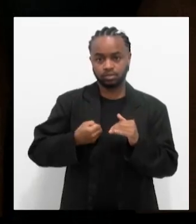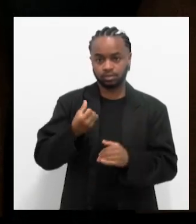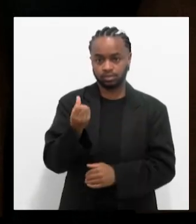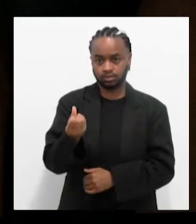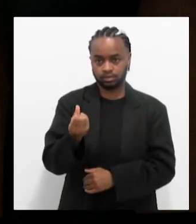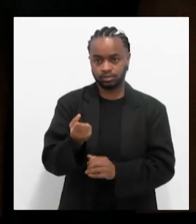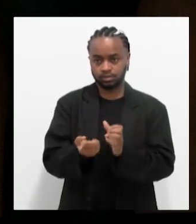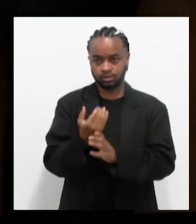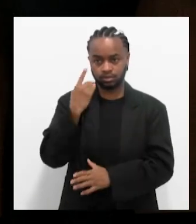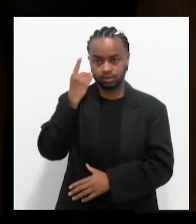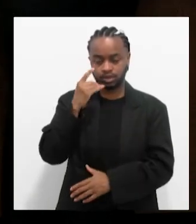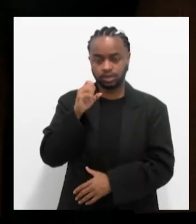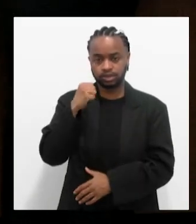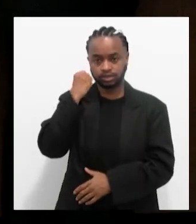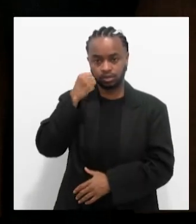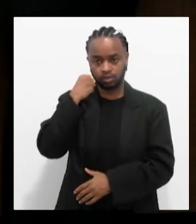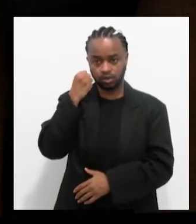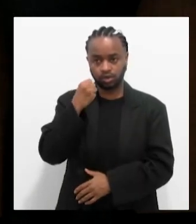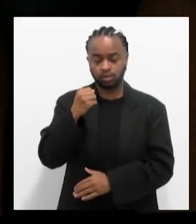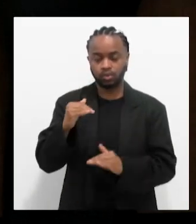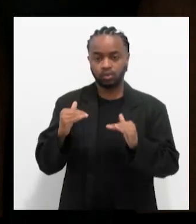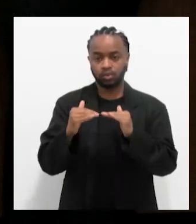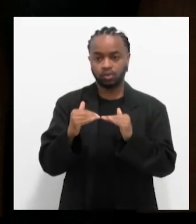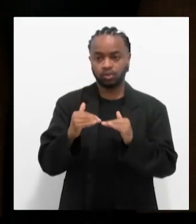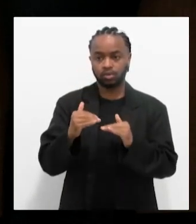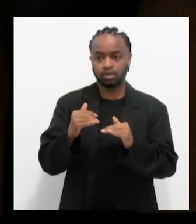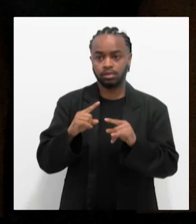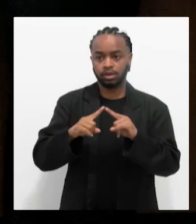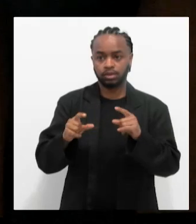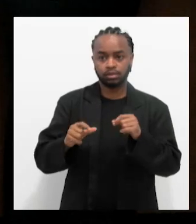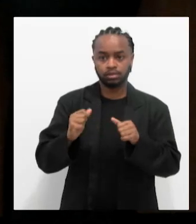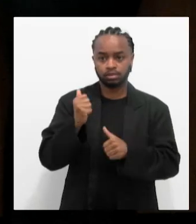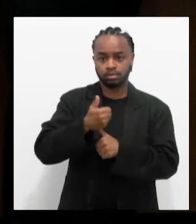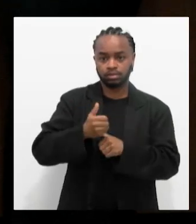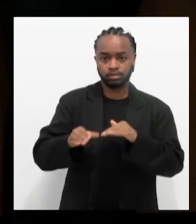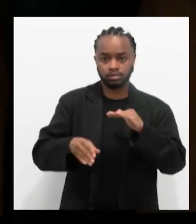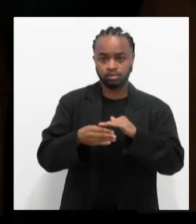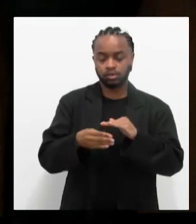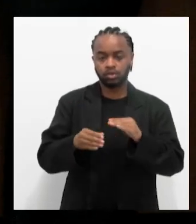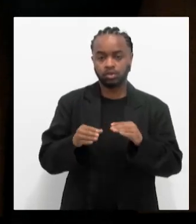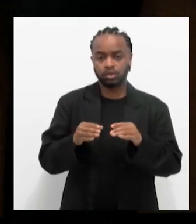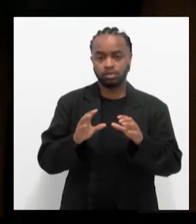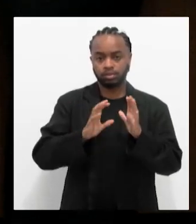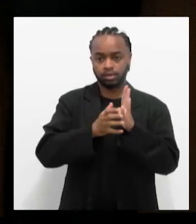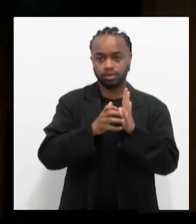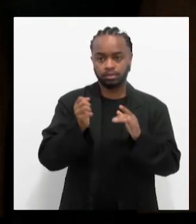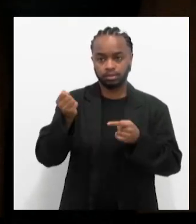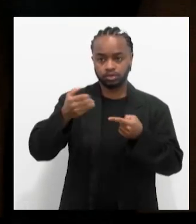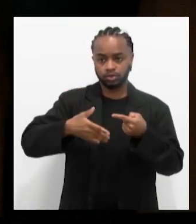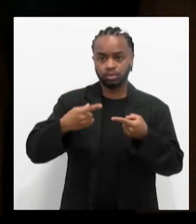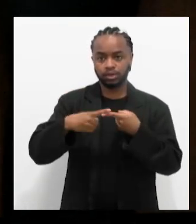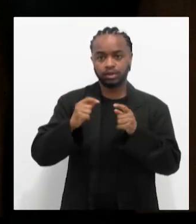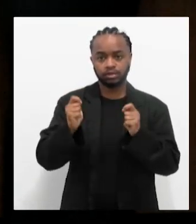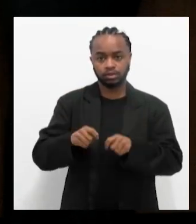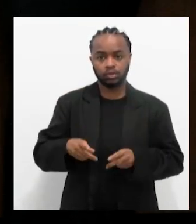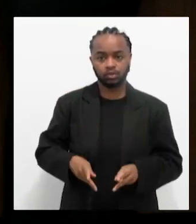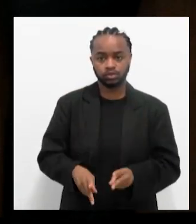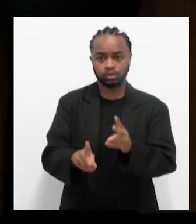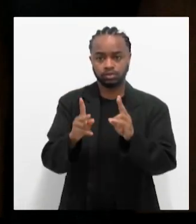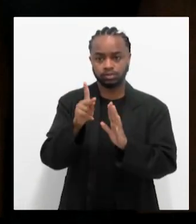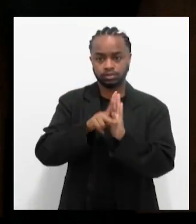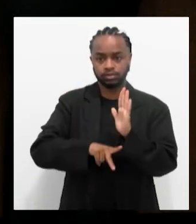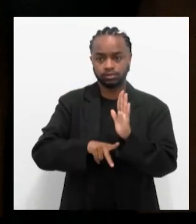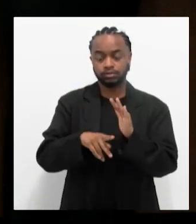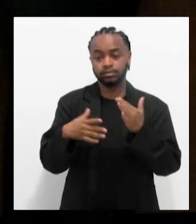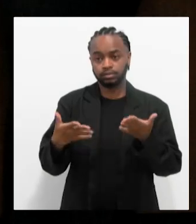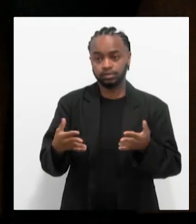de autoria do deputado Samuel Malafaia, favorável com subemenda à emenda do PSOL, para que a gente possa seguir adiante. Então,